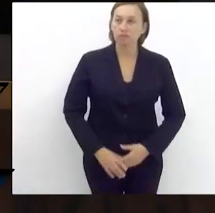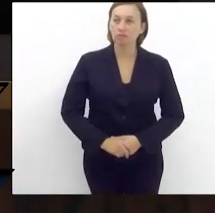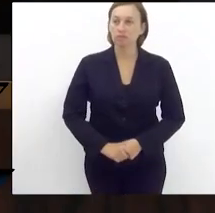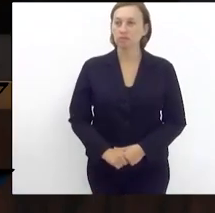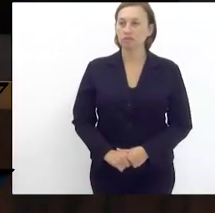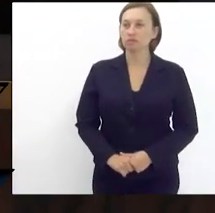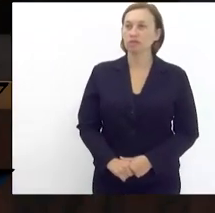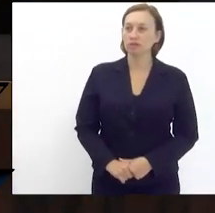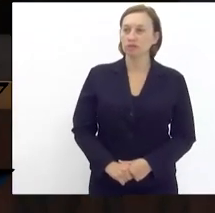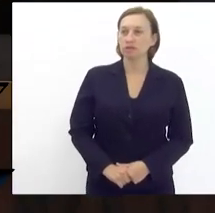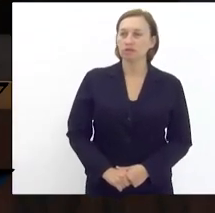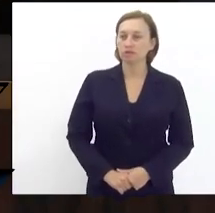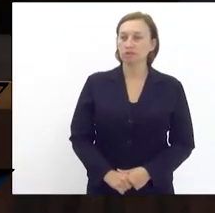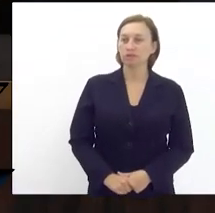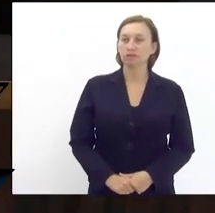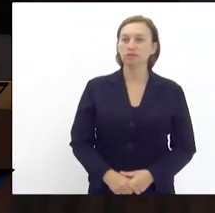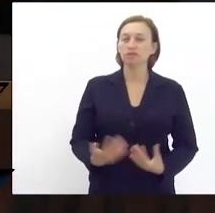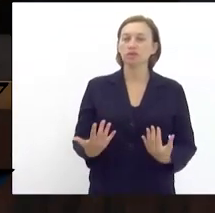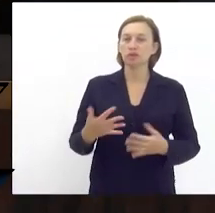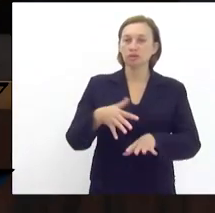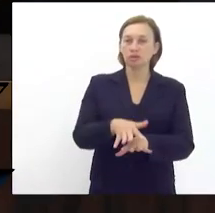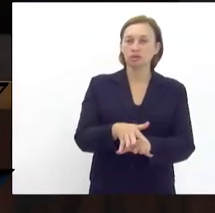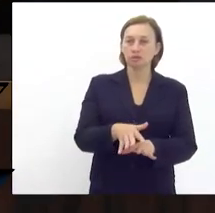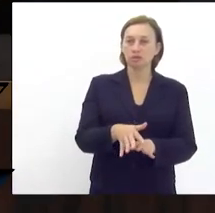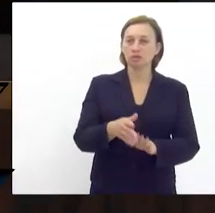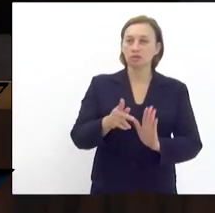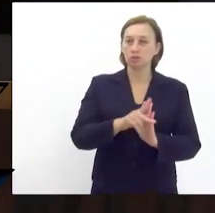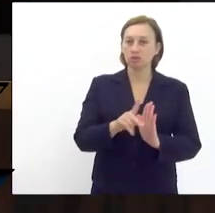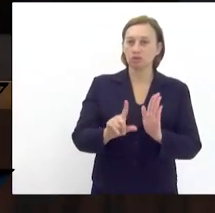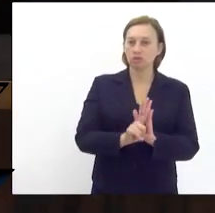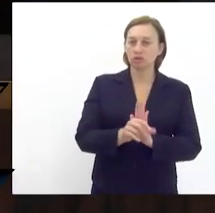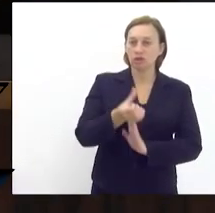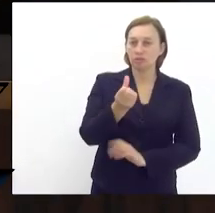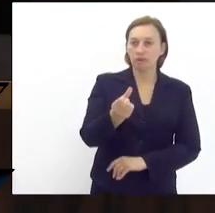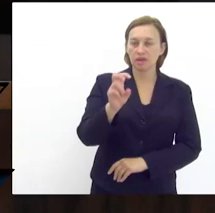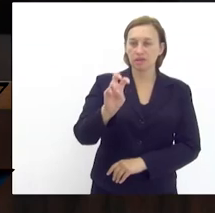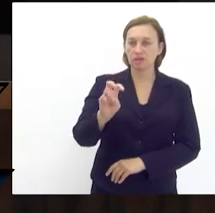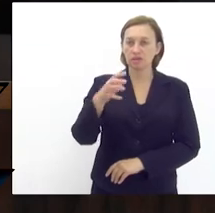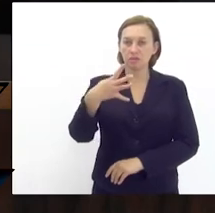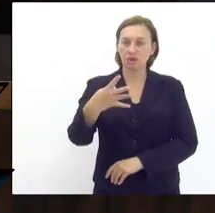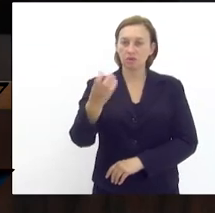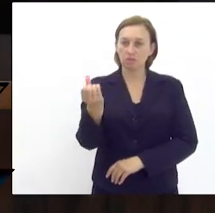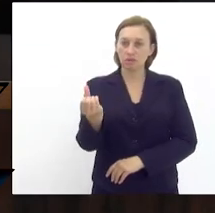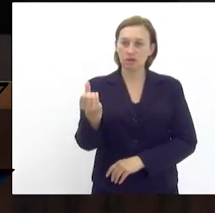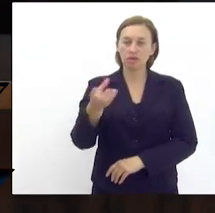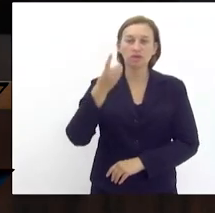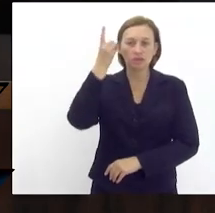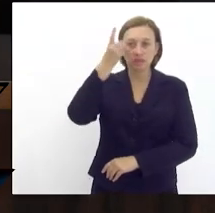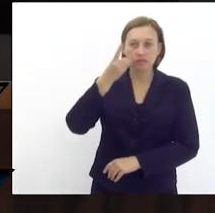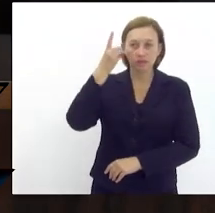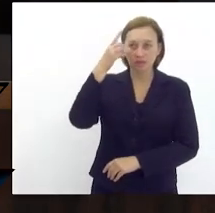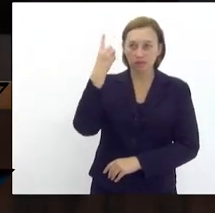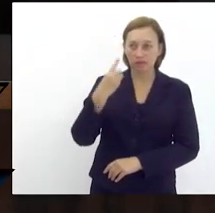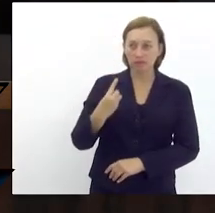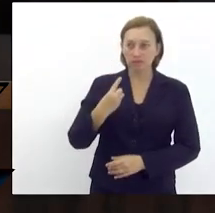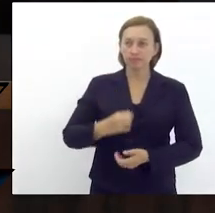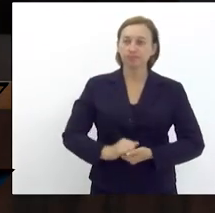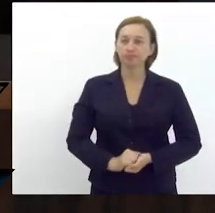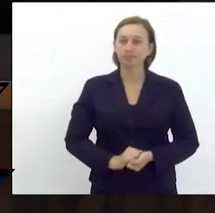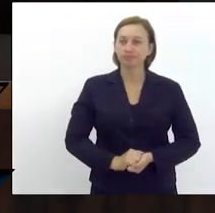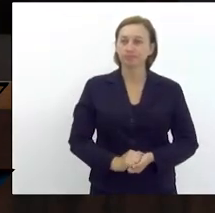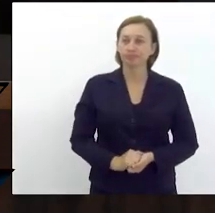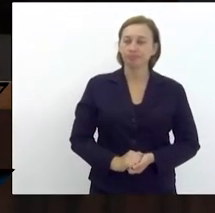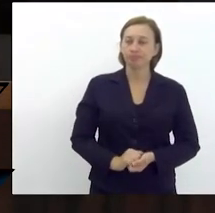requerimento para inclusão do projeto de lei 6546 deputada Dani Monteiro